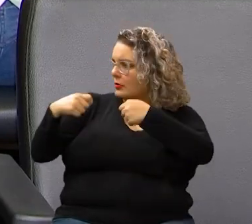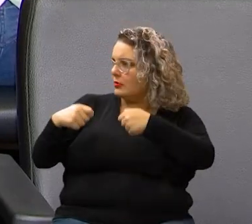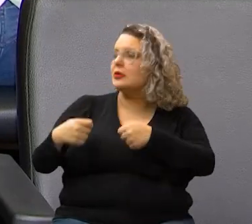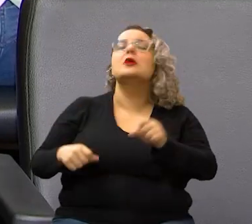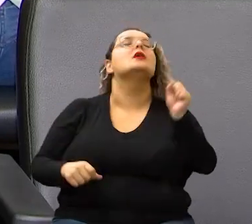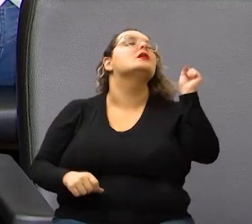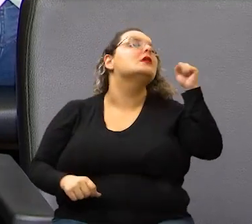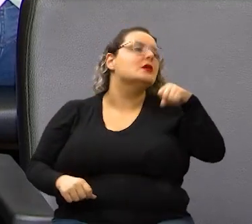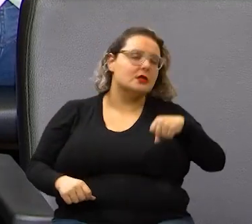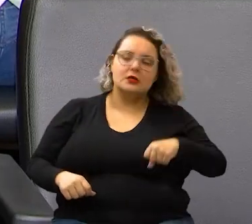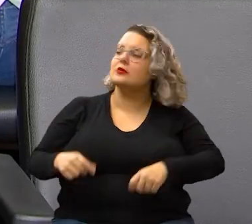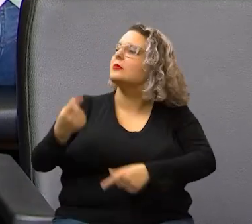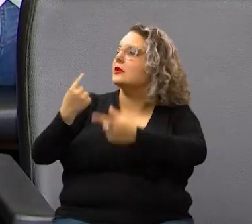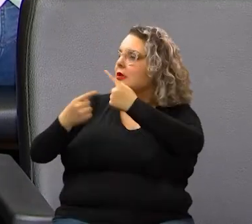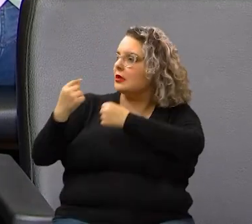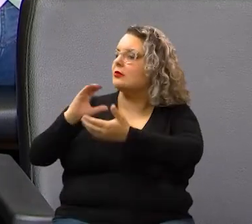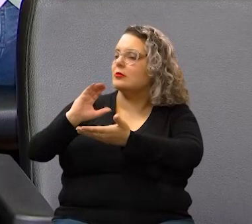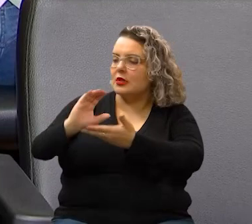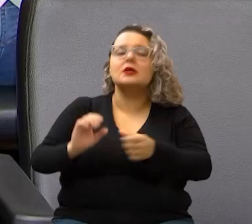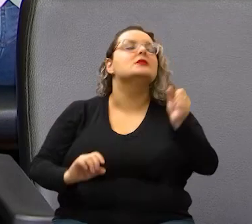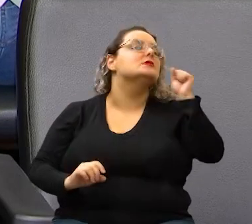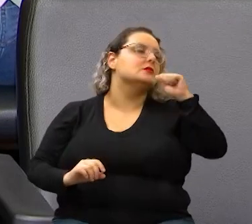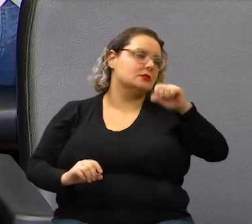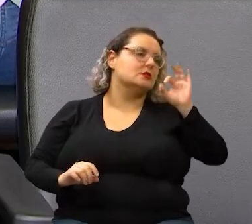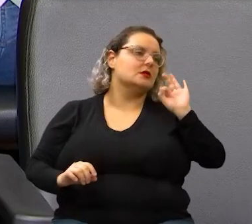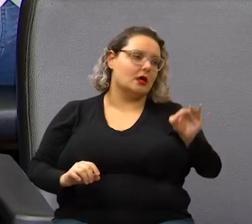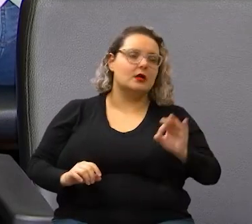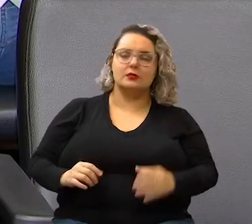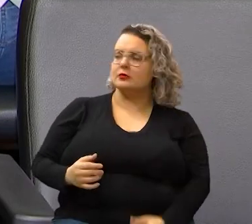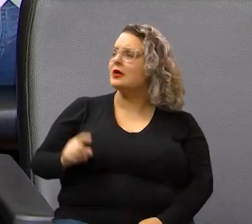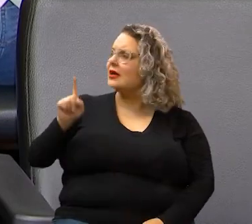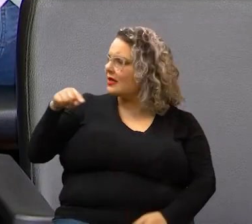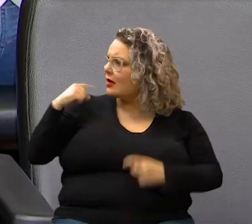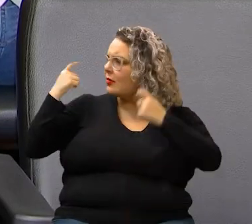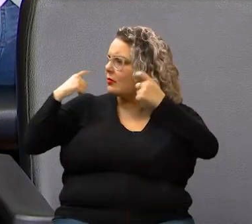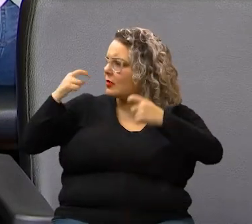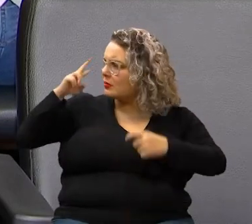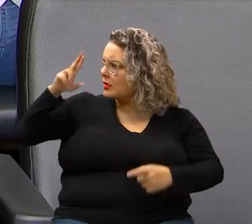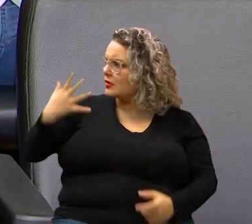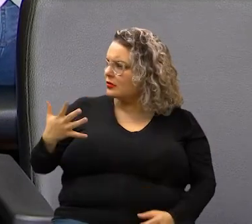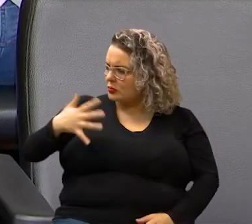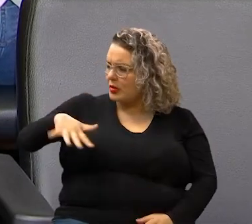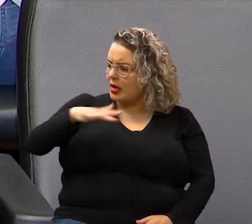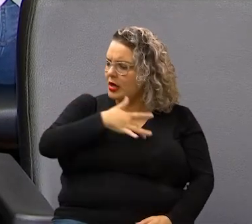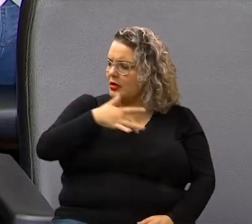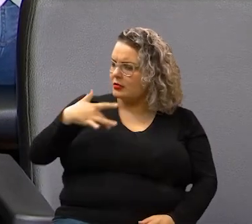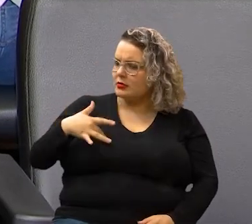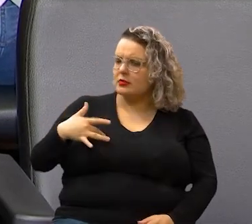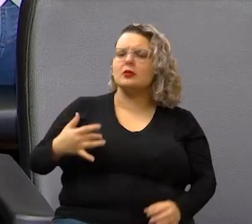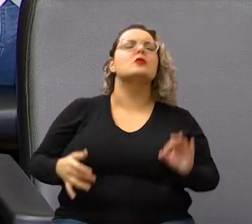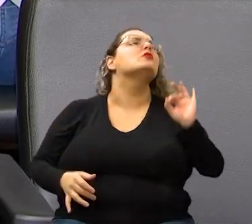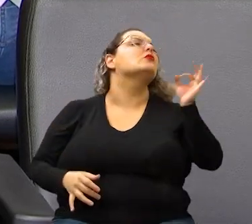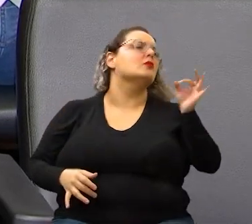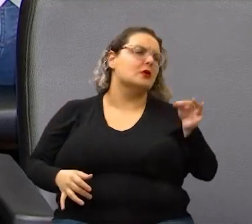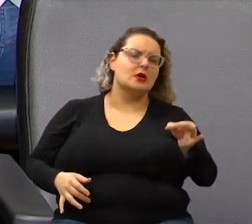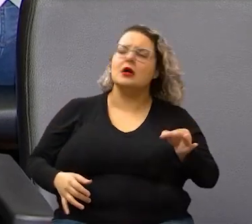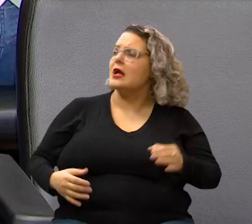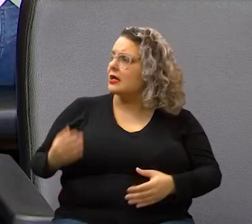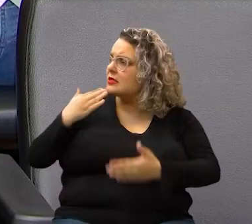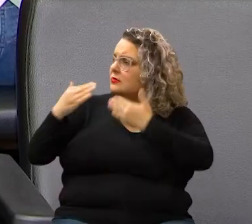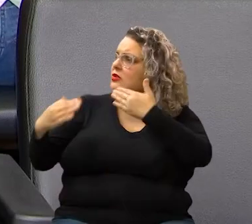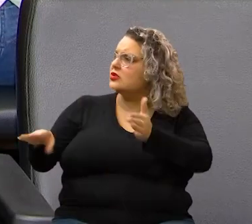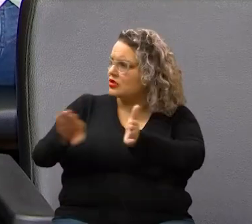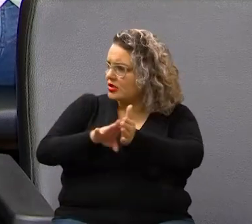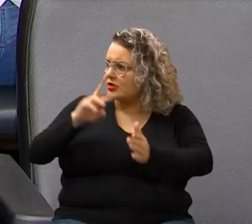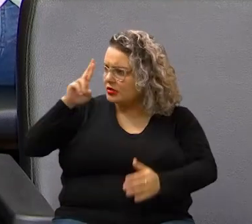que eles estão precisando para poder destinar essa verba. Isso mesmo. E essa é uma preocupação do senhor com a área da saúde? Essa demanda chega